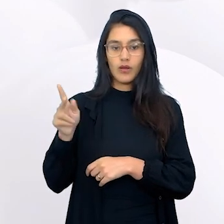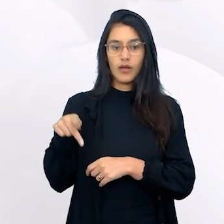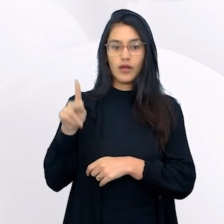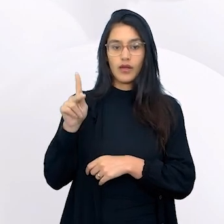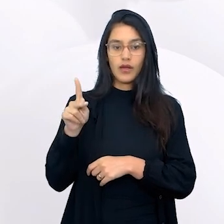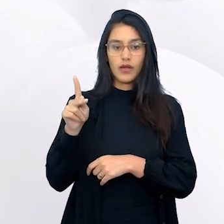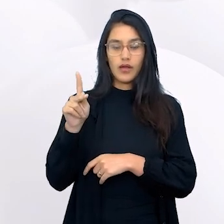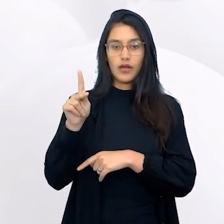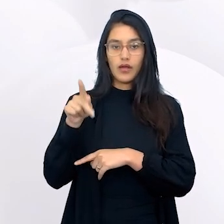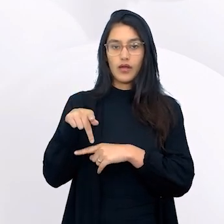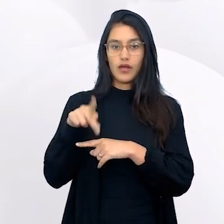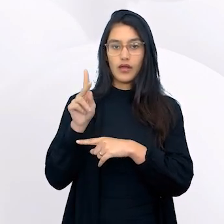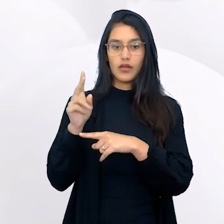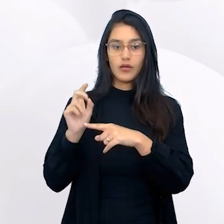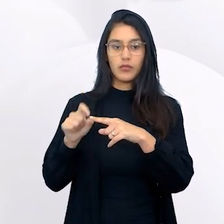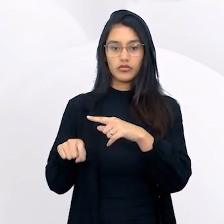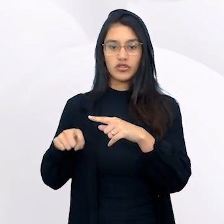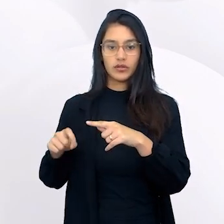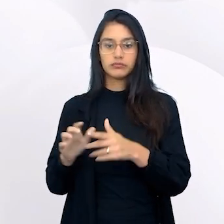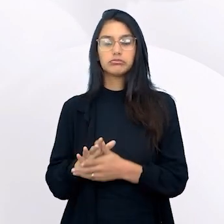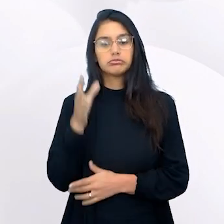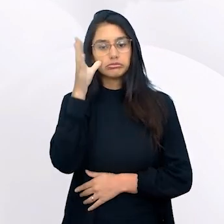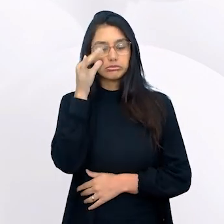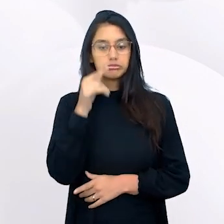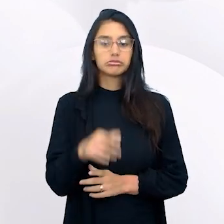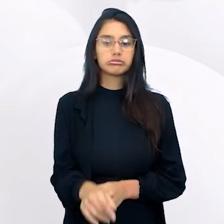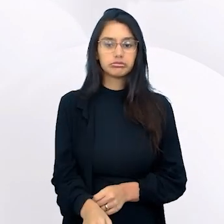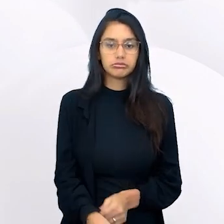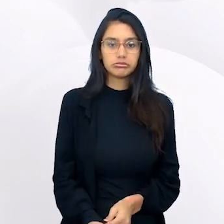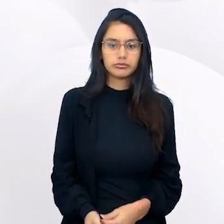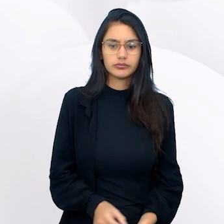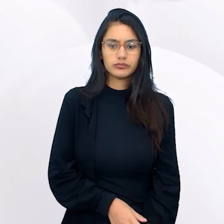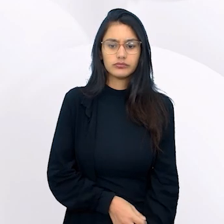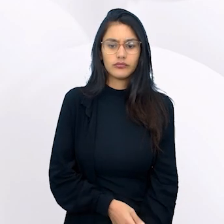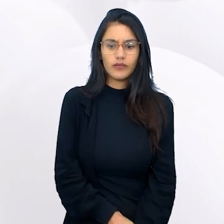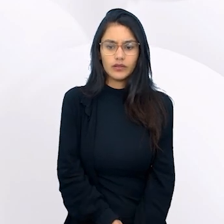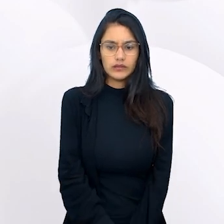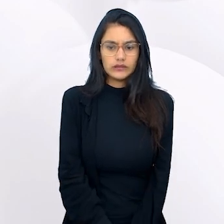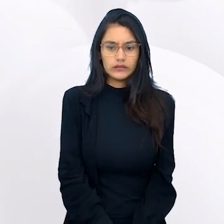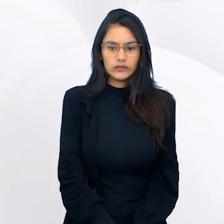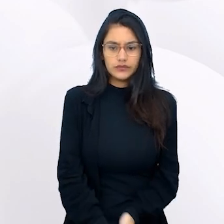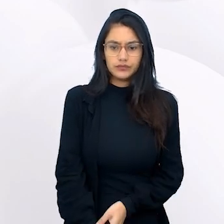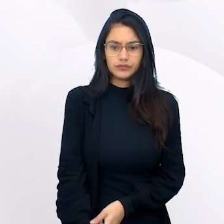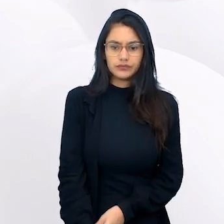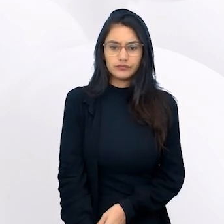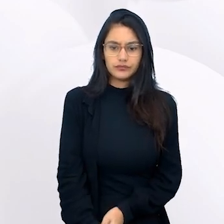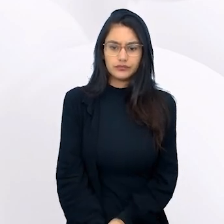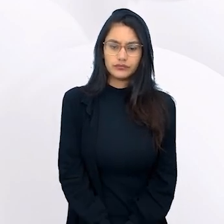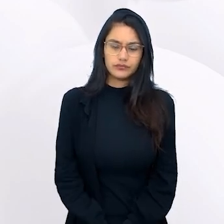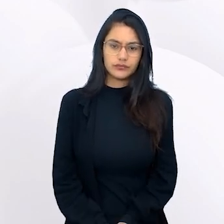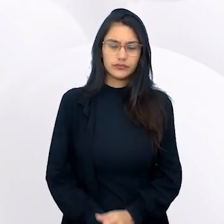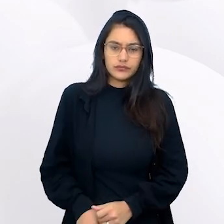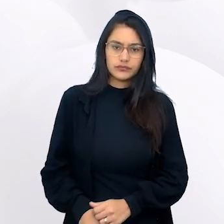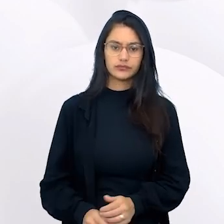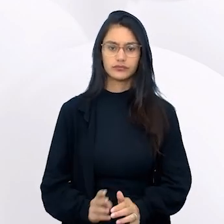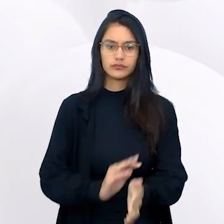sobre x. É interessante. É interessante essa... Legal. Eu vou colocar aqui.